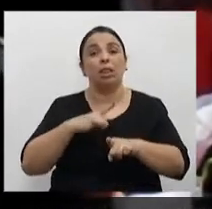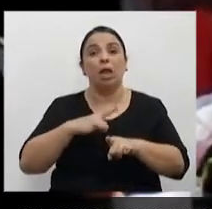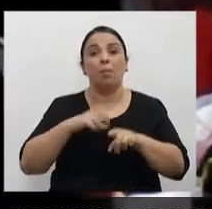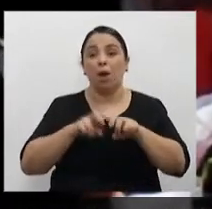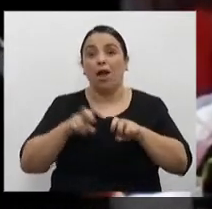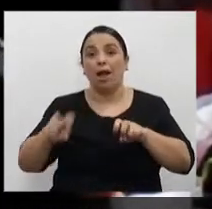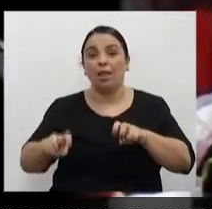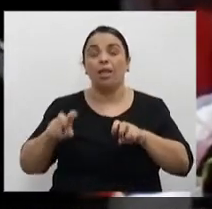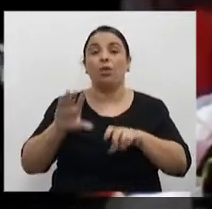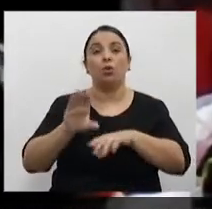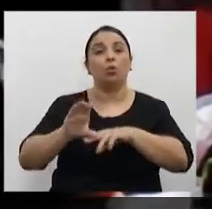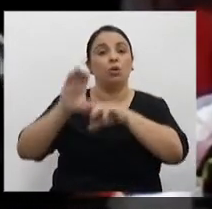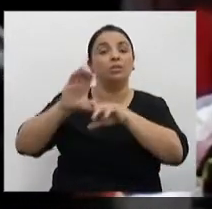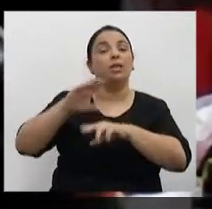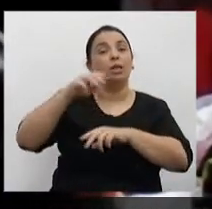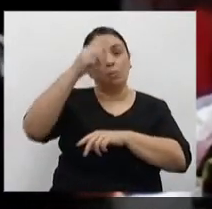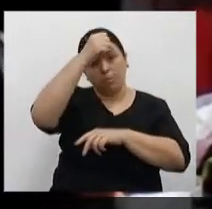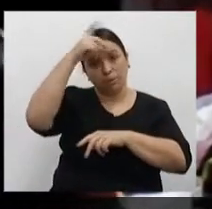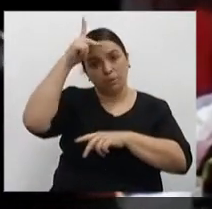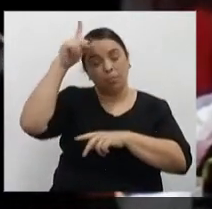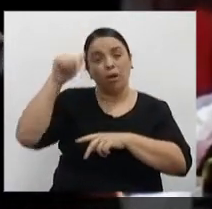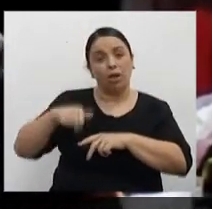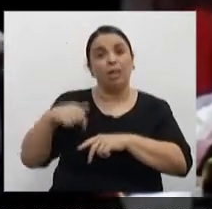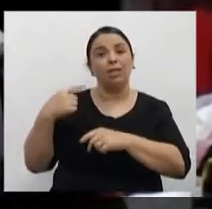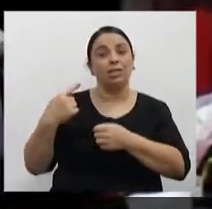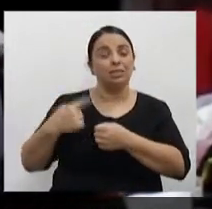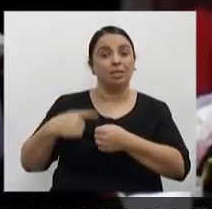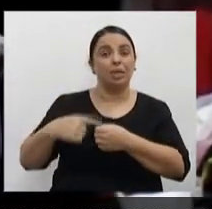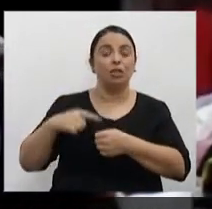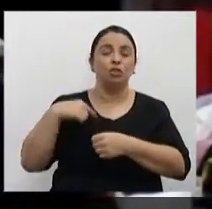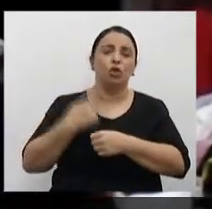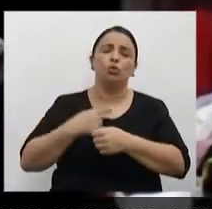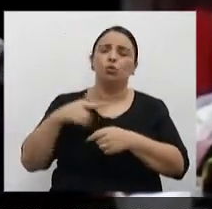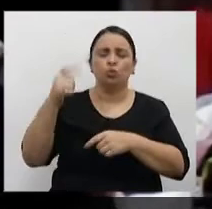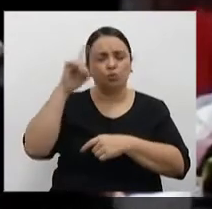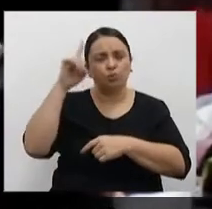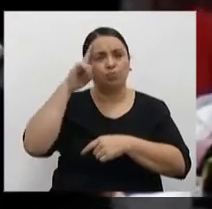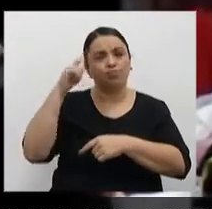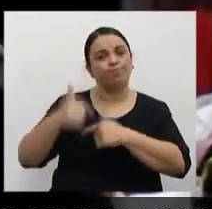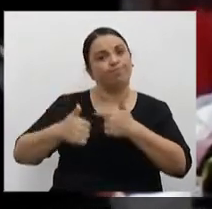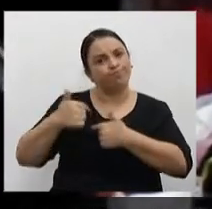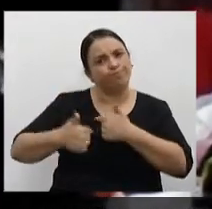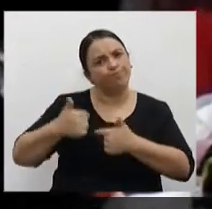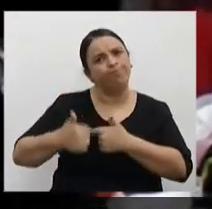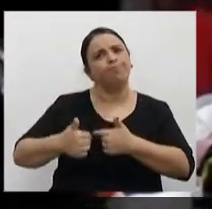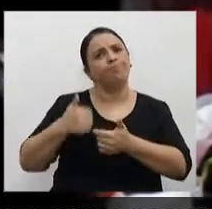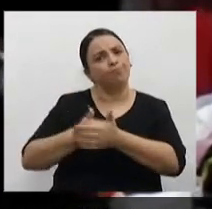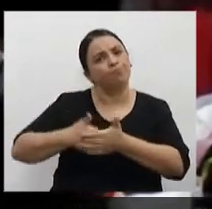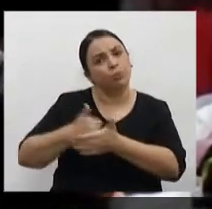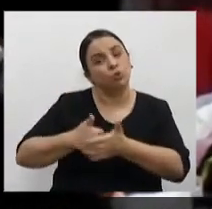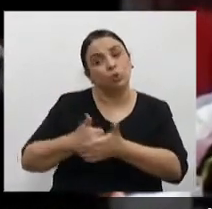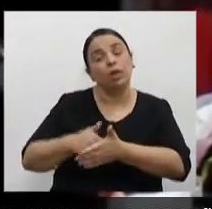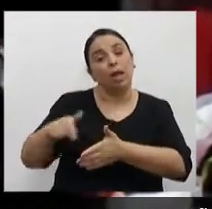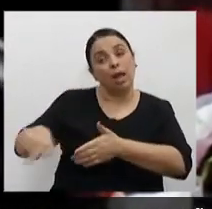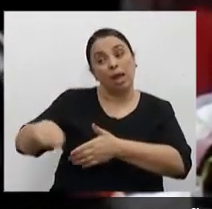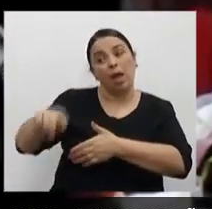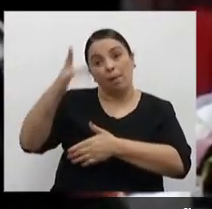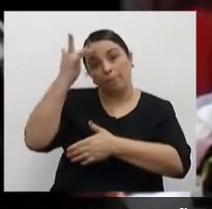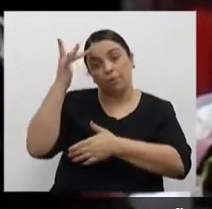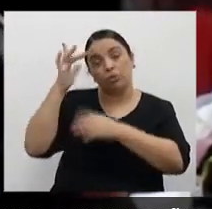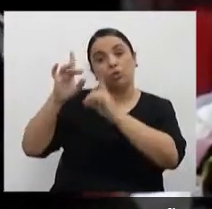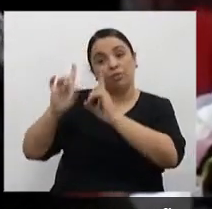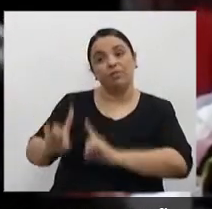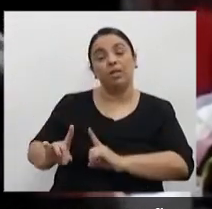da nossa cidade, onde a gente luta todos os dias para que as pessoas com deficiência sejam respeitadas,